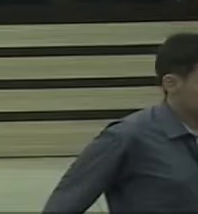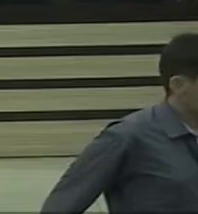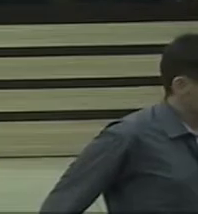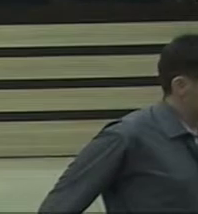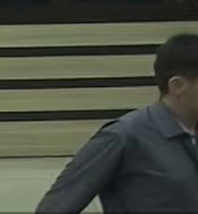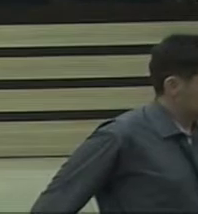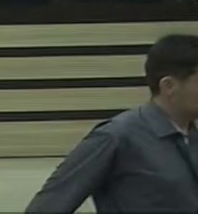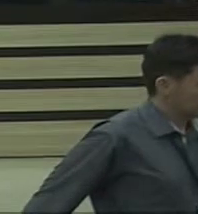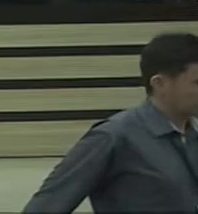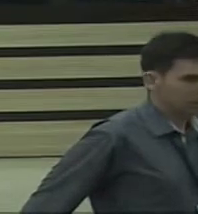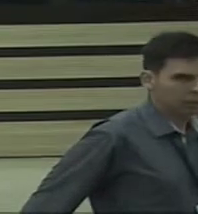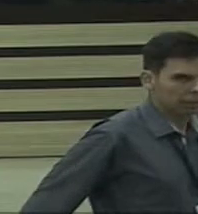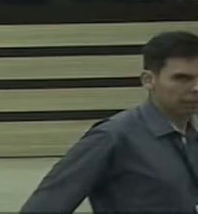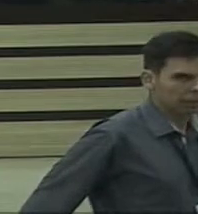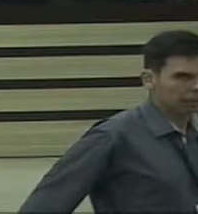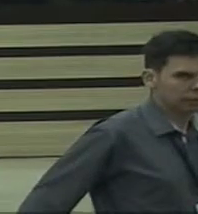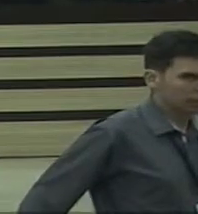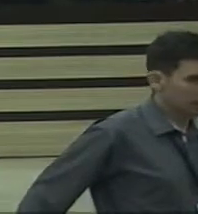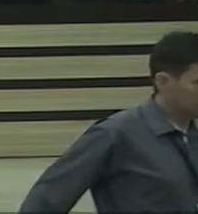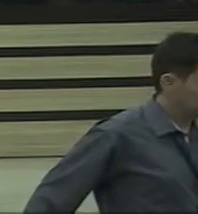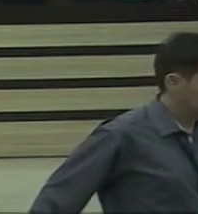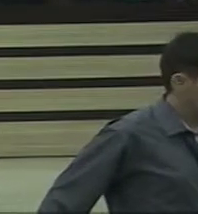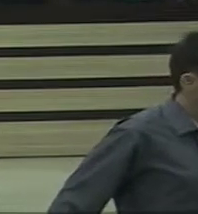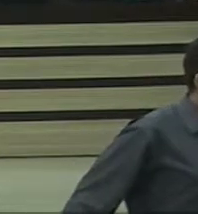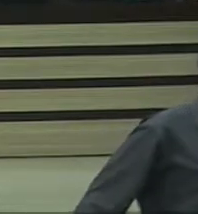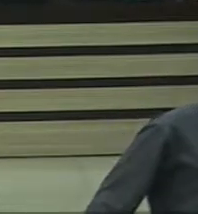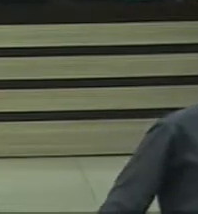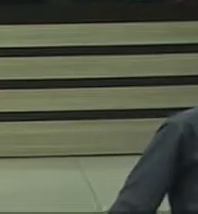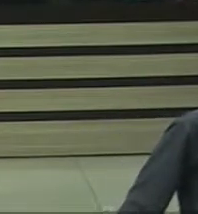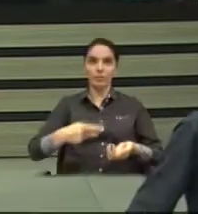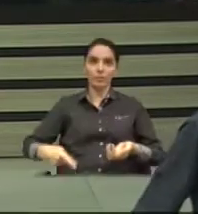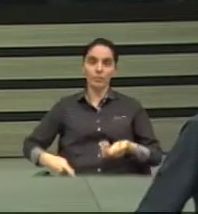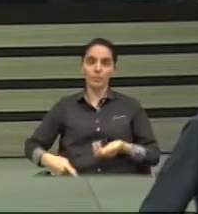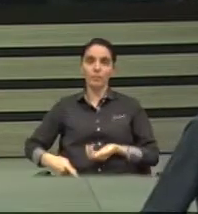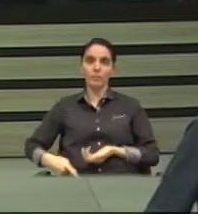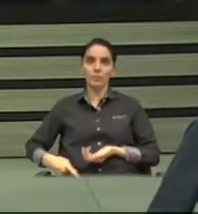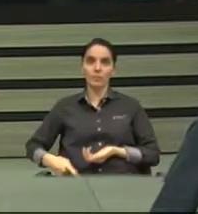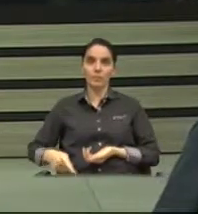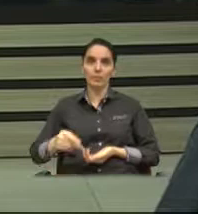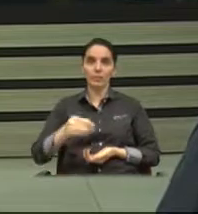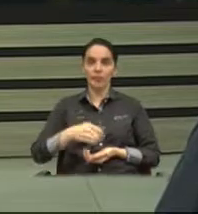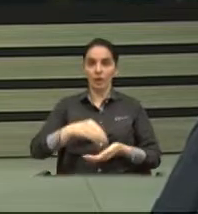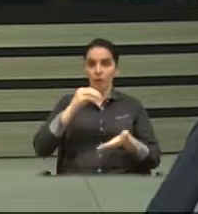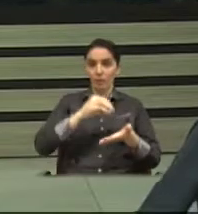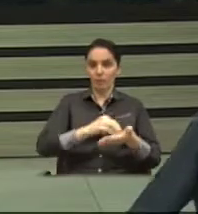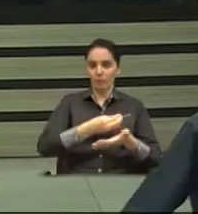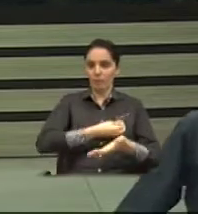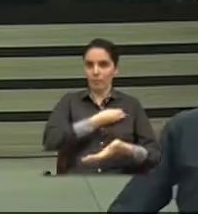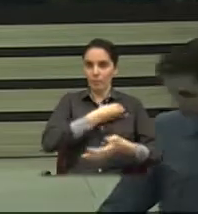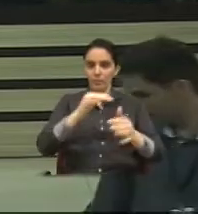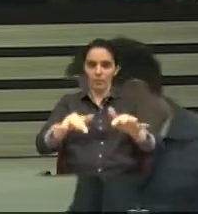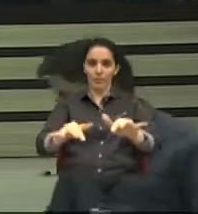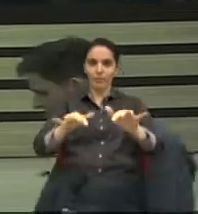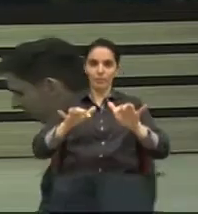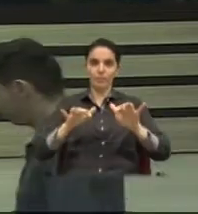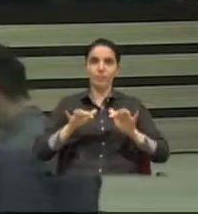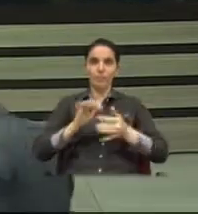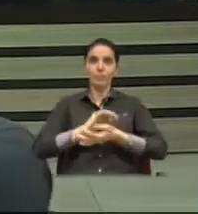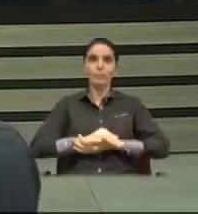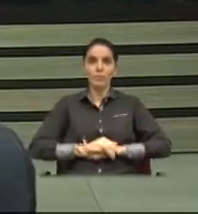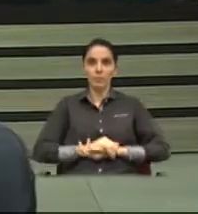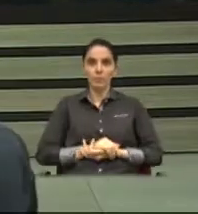A sessão está reaberta. Esta presidente solicita aos 9 vereadores que registrem presença.